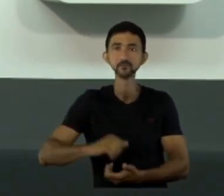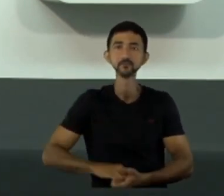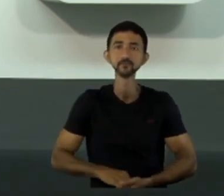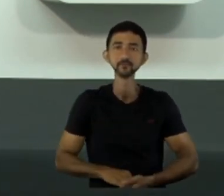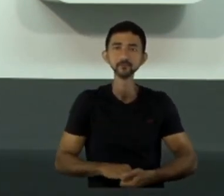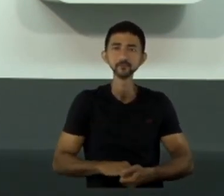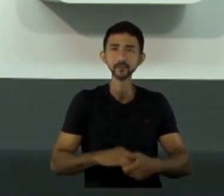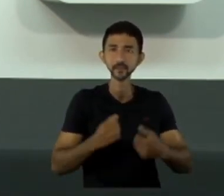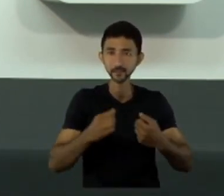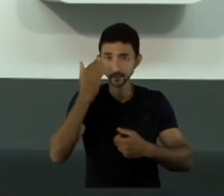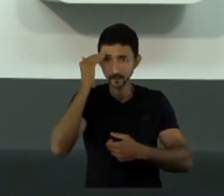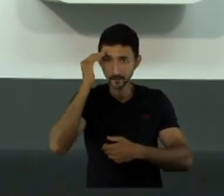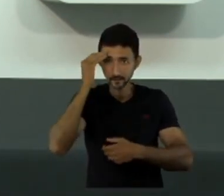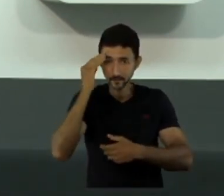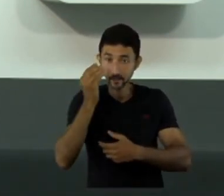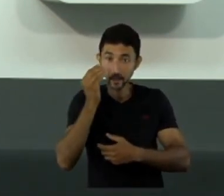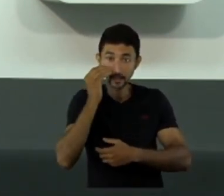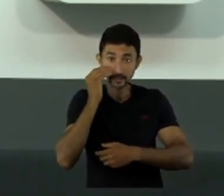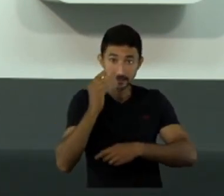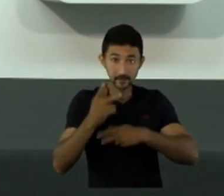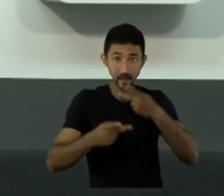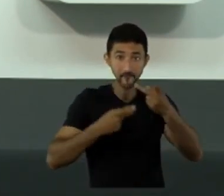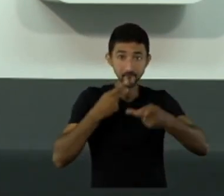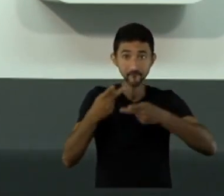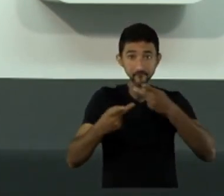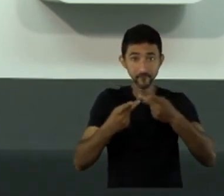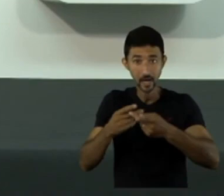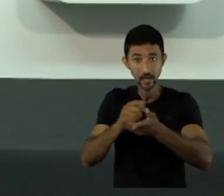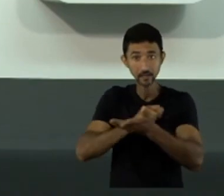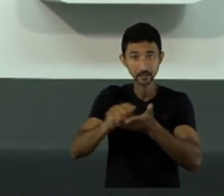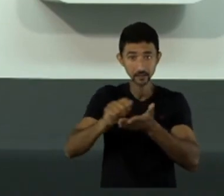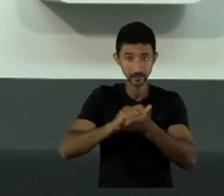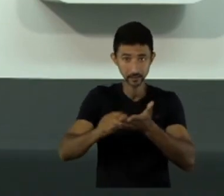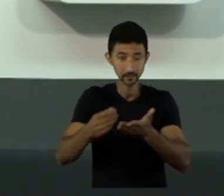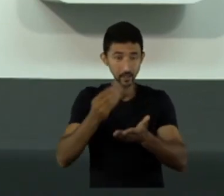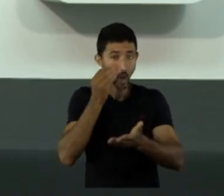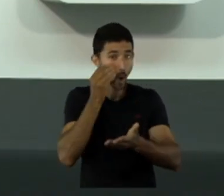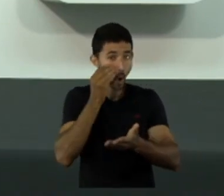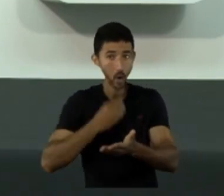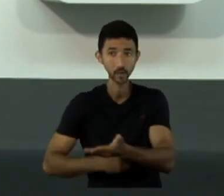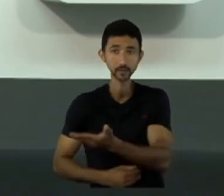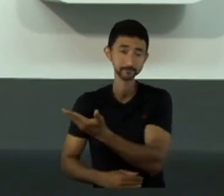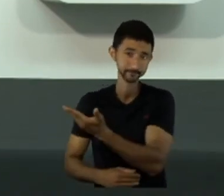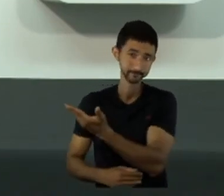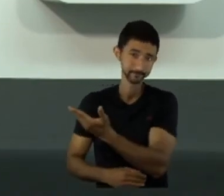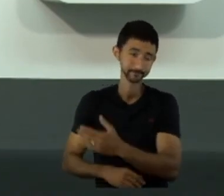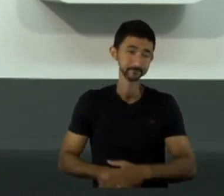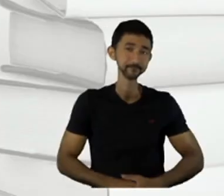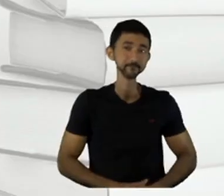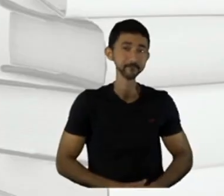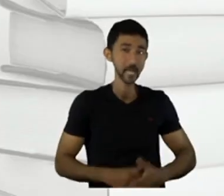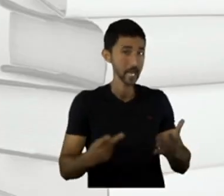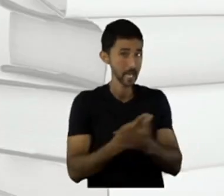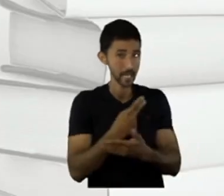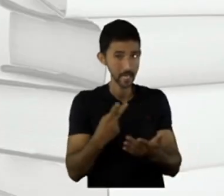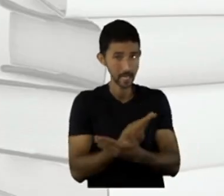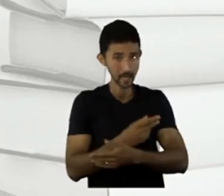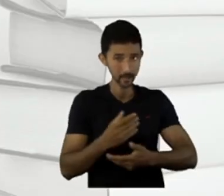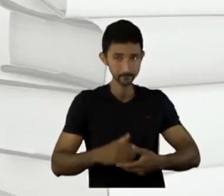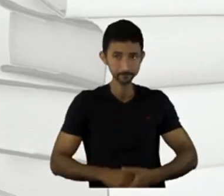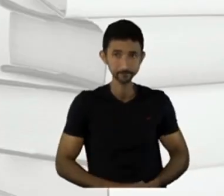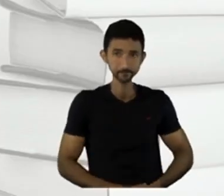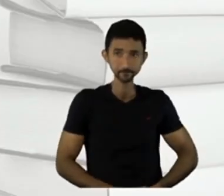aí tem que ter muita atenção na fala e também na escrita. Observa aqui a dica para a gente não ter mais desvios aí